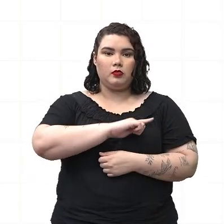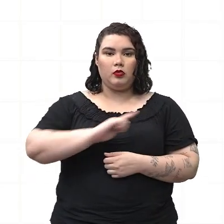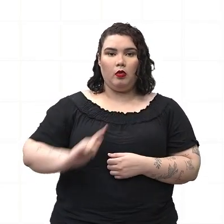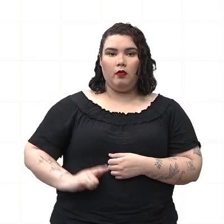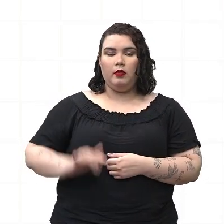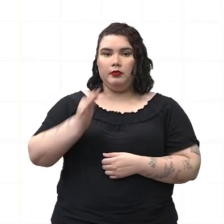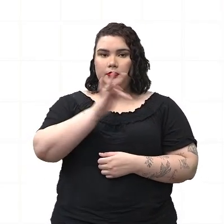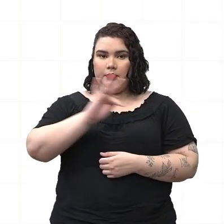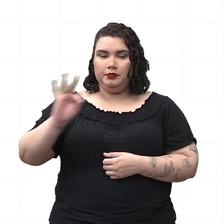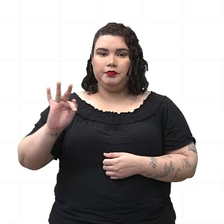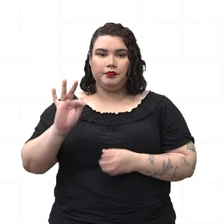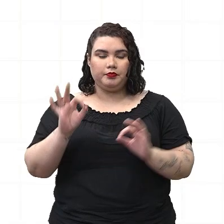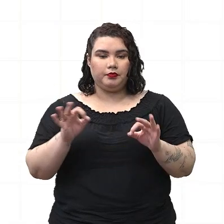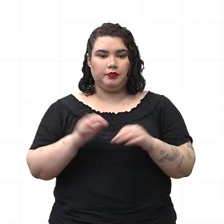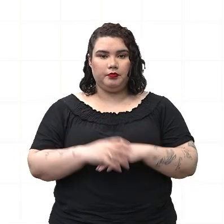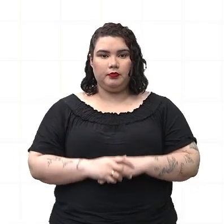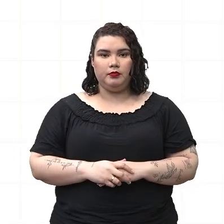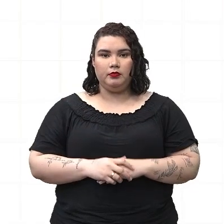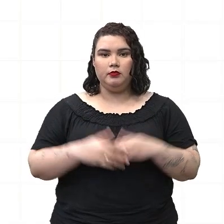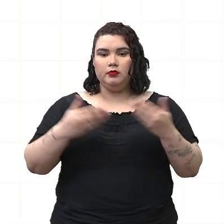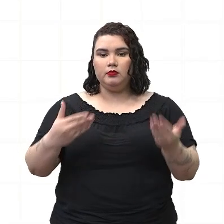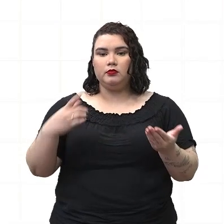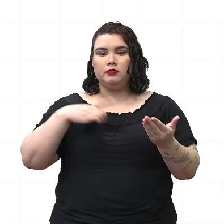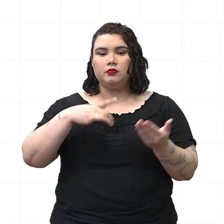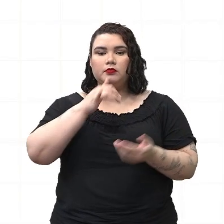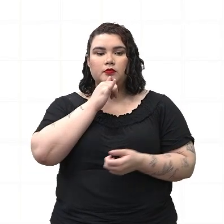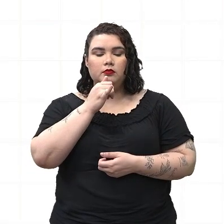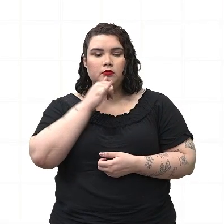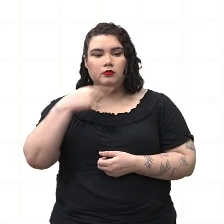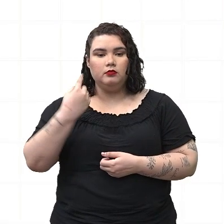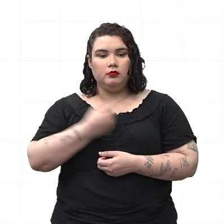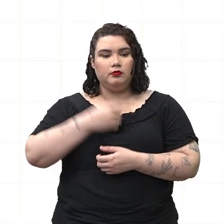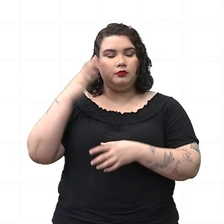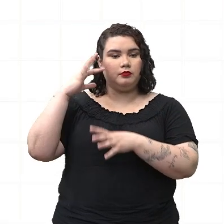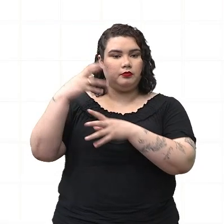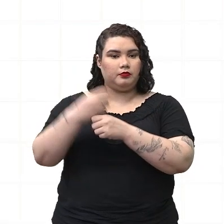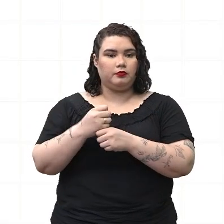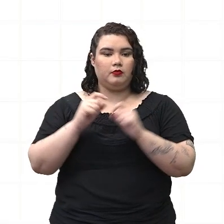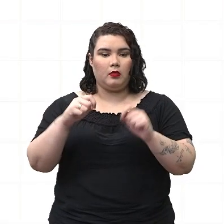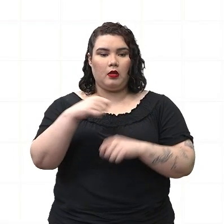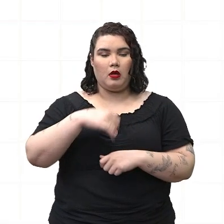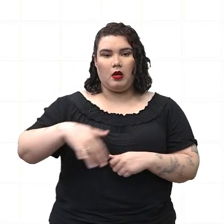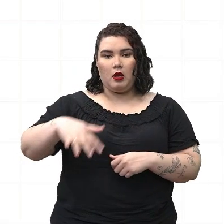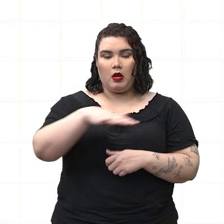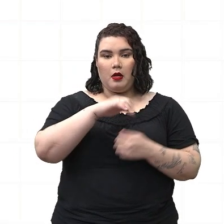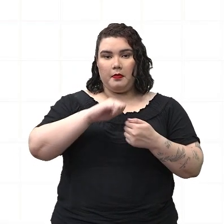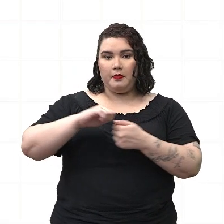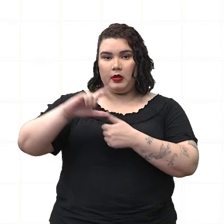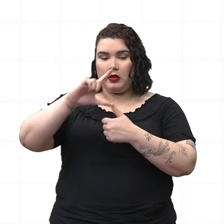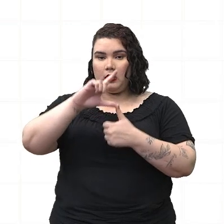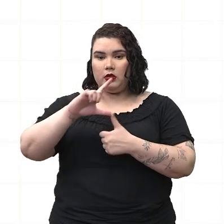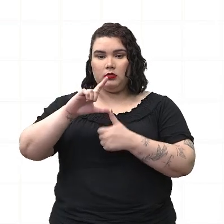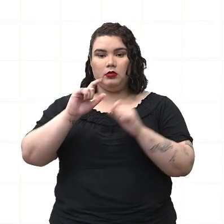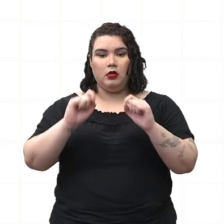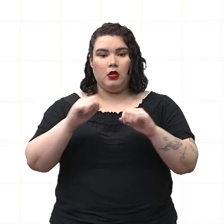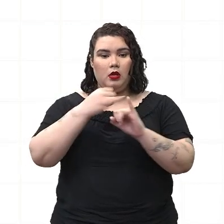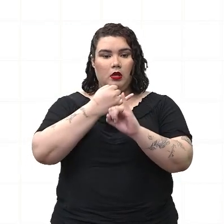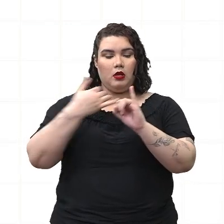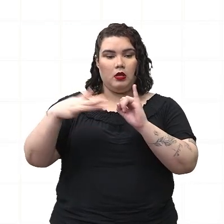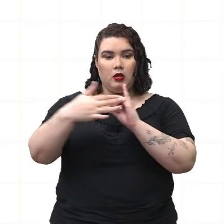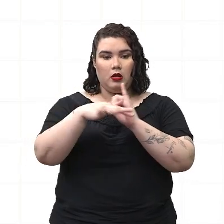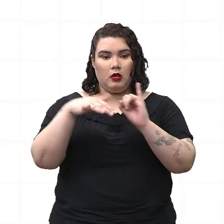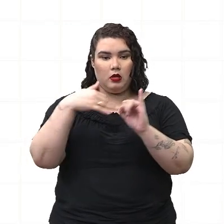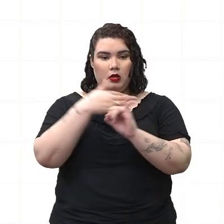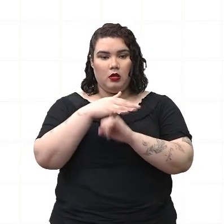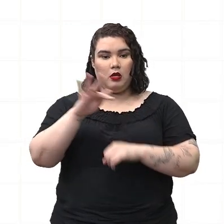preocupam com isso, né. E aí a gente tem um exemplo que a gente vai relembrar agora de área de conflito na América Latina, que são das Ilhas Falkland, ou